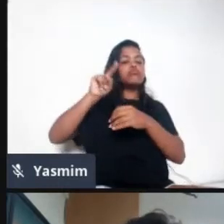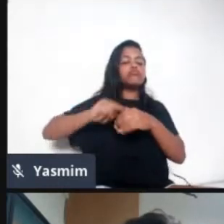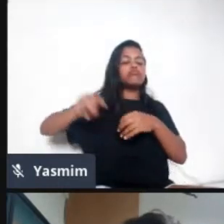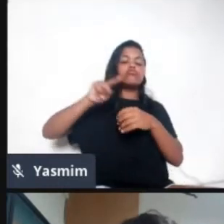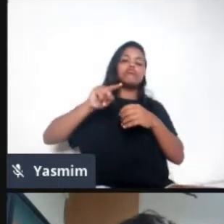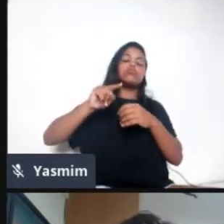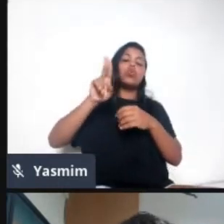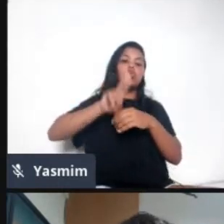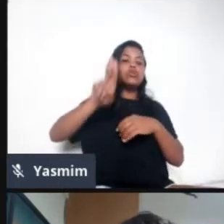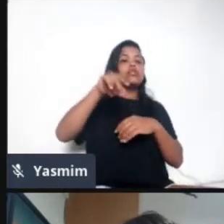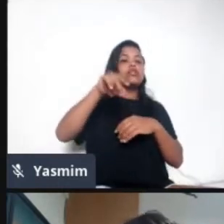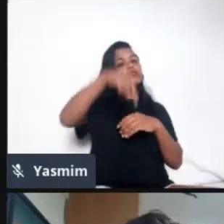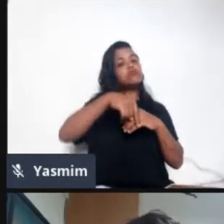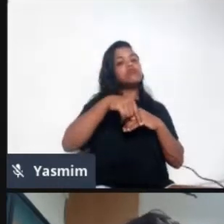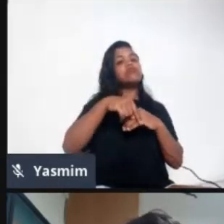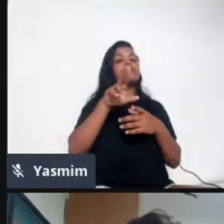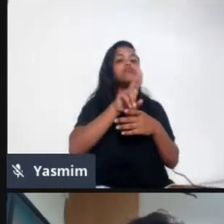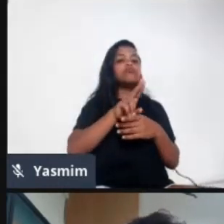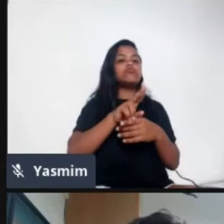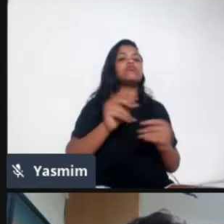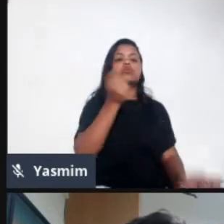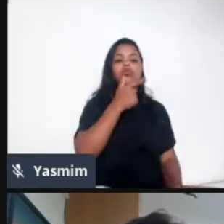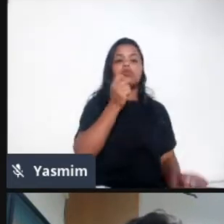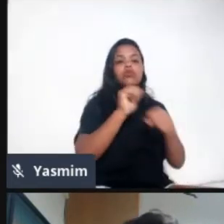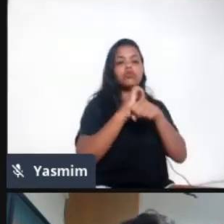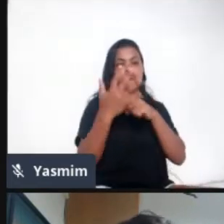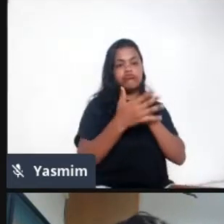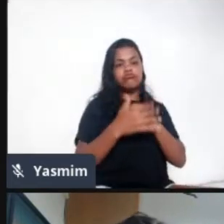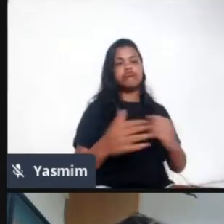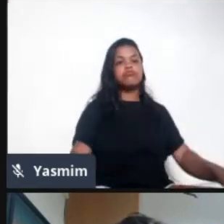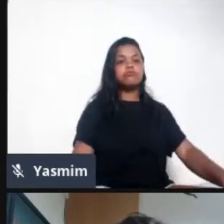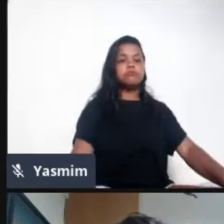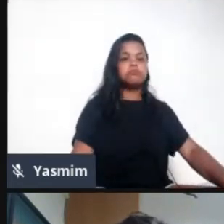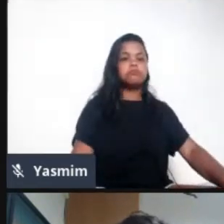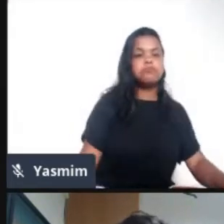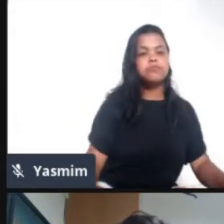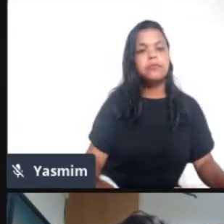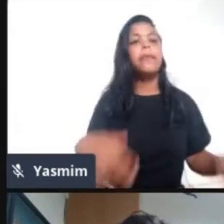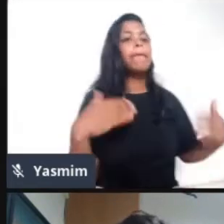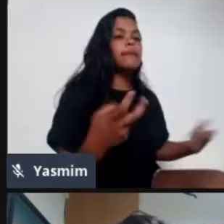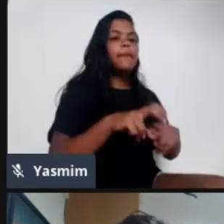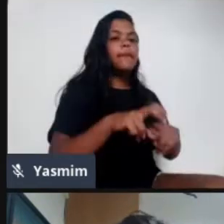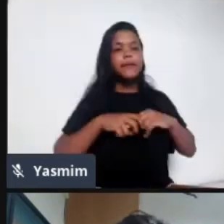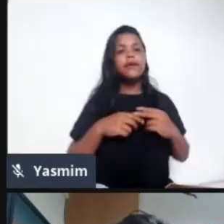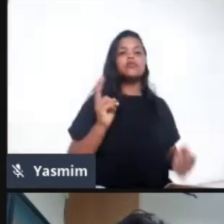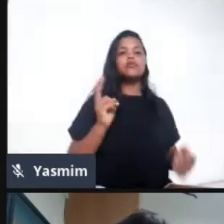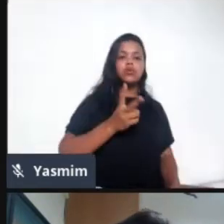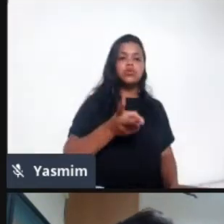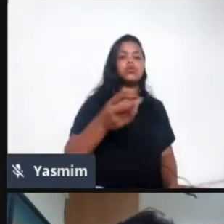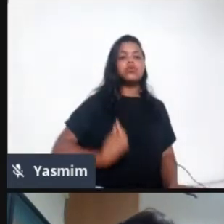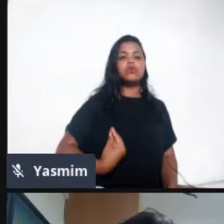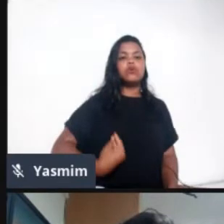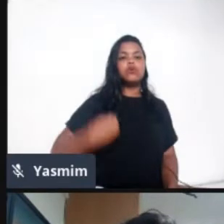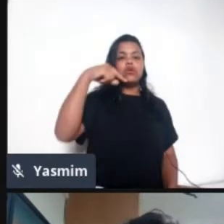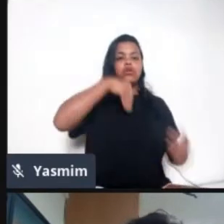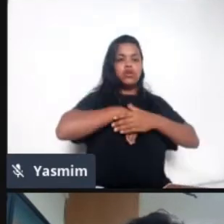utilização tem um volume de distribuição muito maior, então ela consegue permanecer um pouco mais de tempo no nosso organismo.